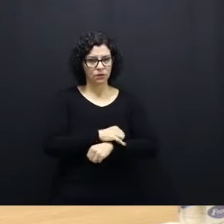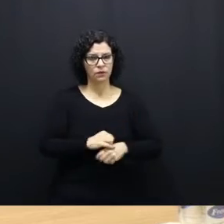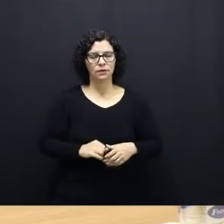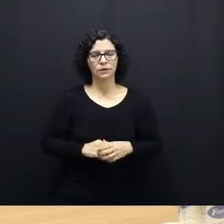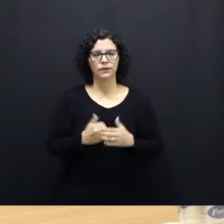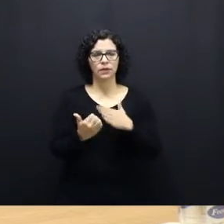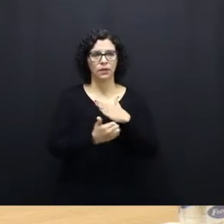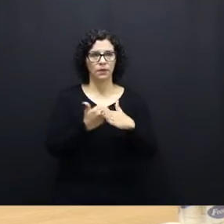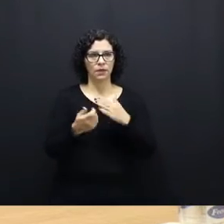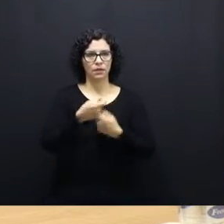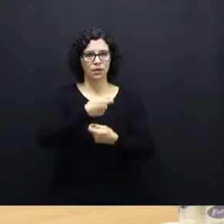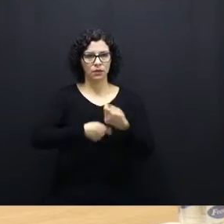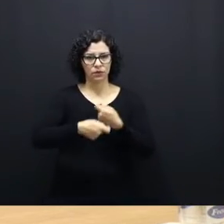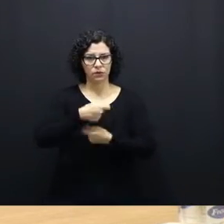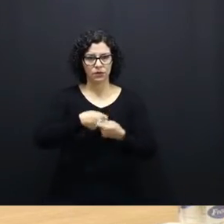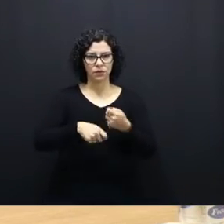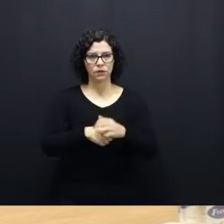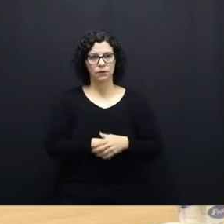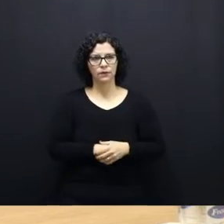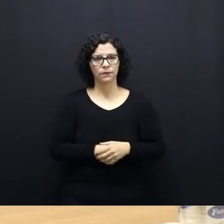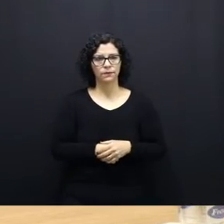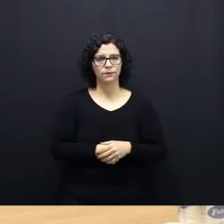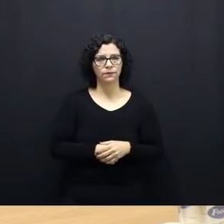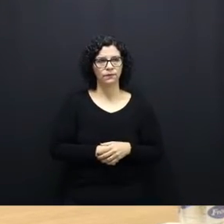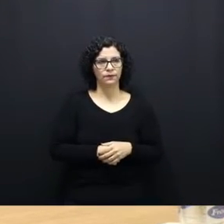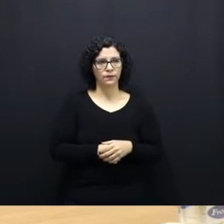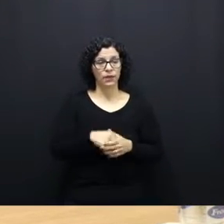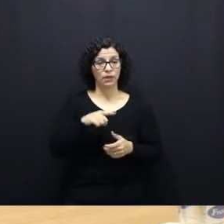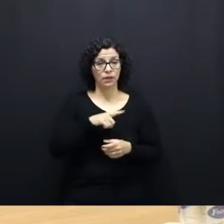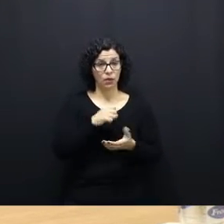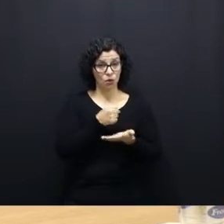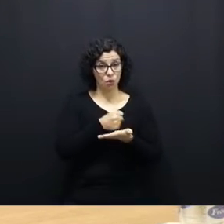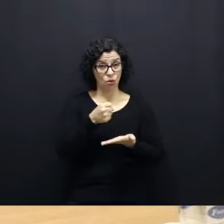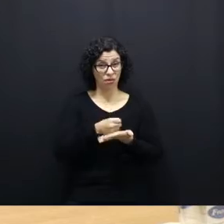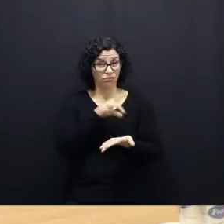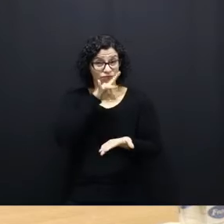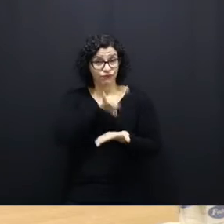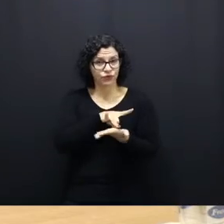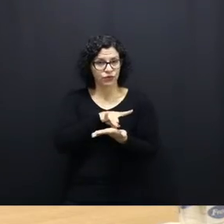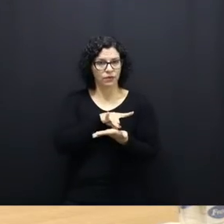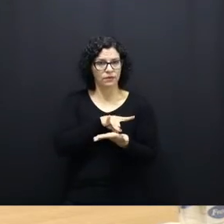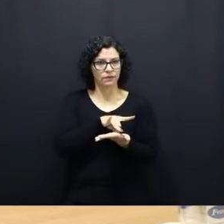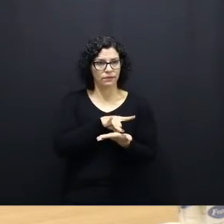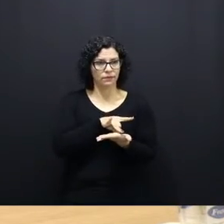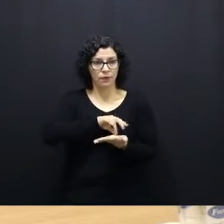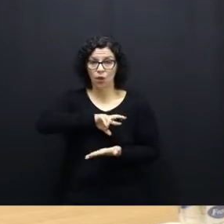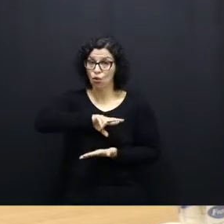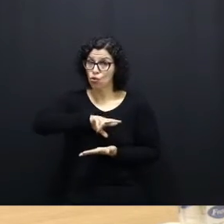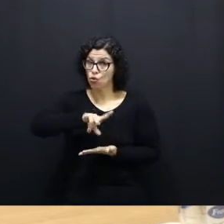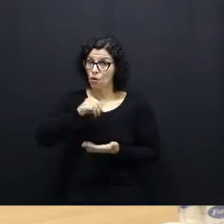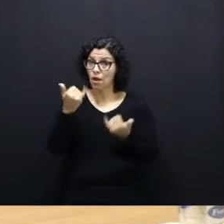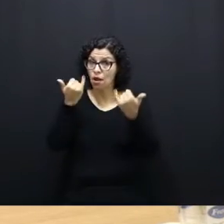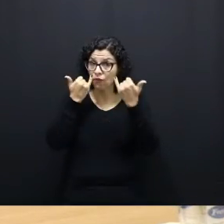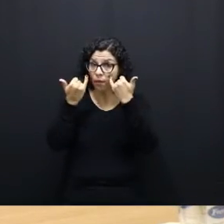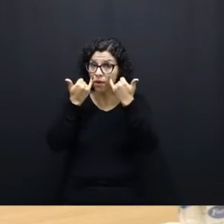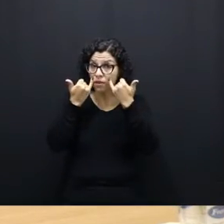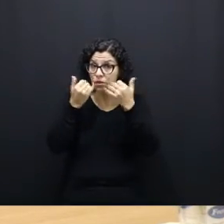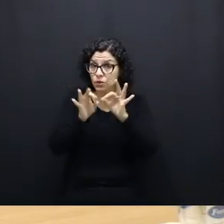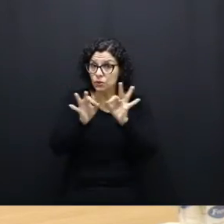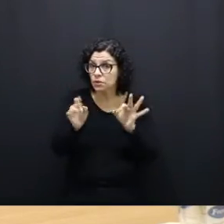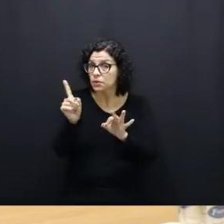EA empresa administradora em filho e é o contrato original não é uma informação